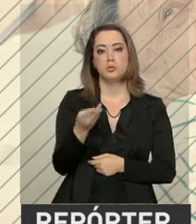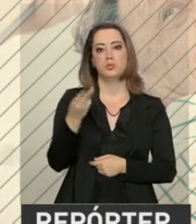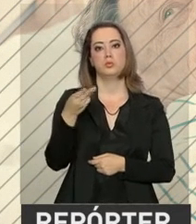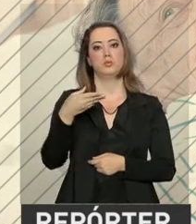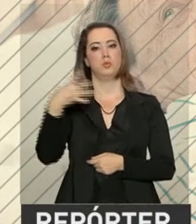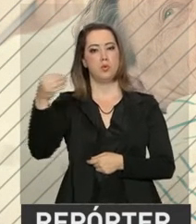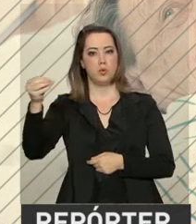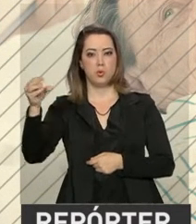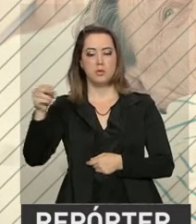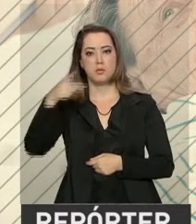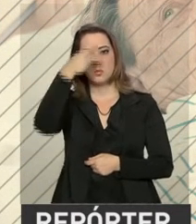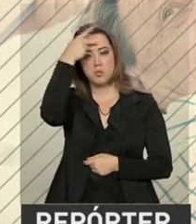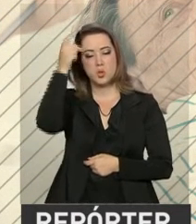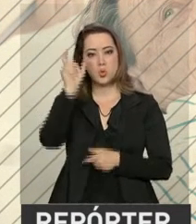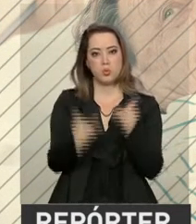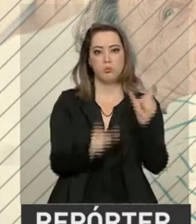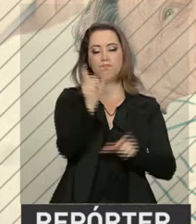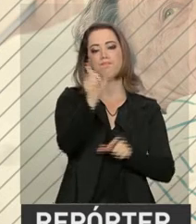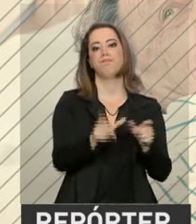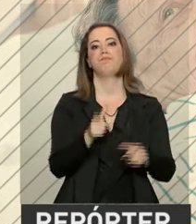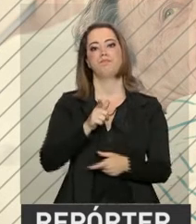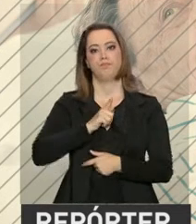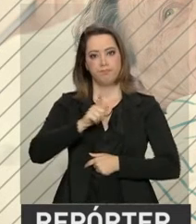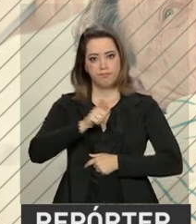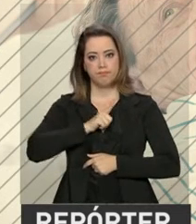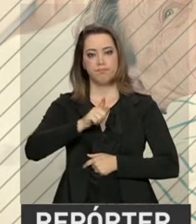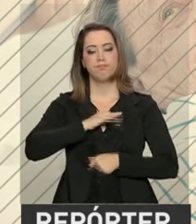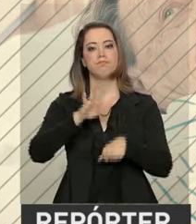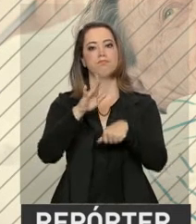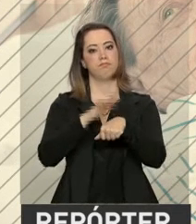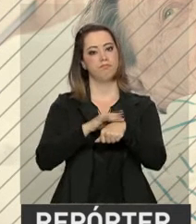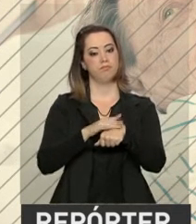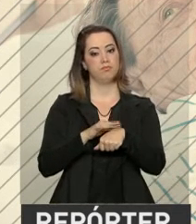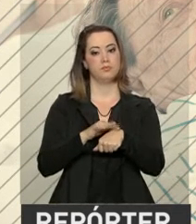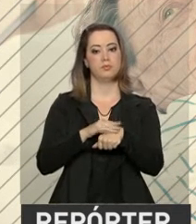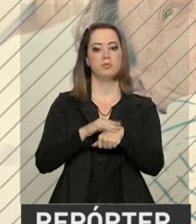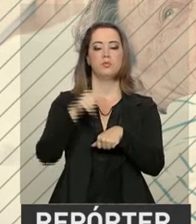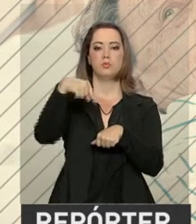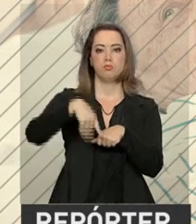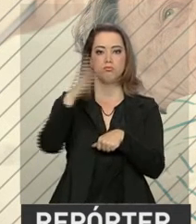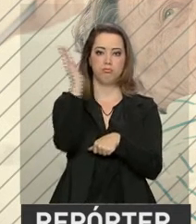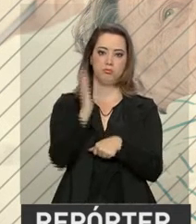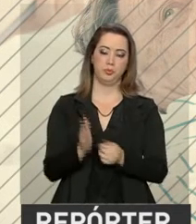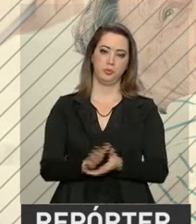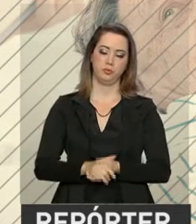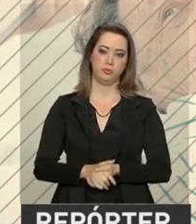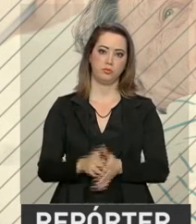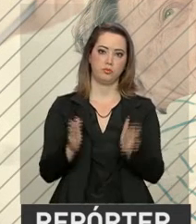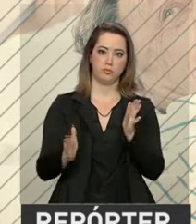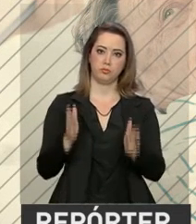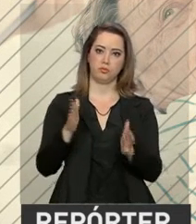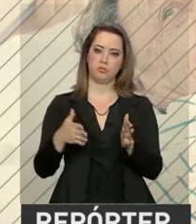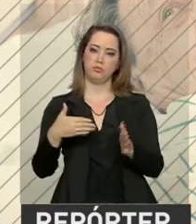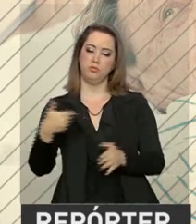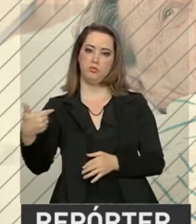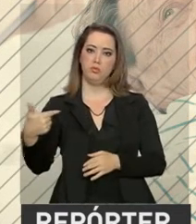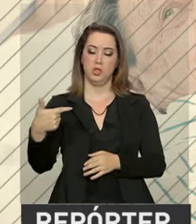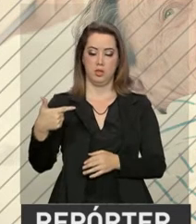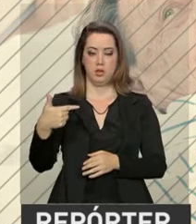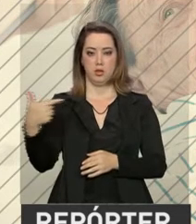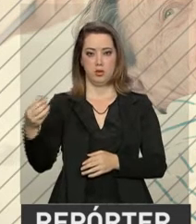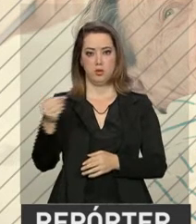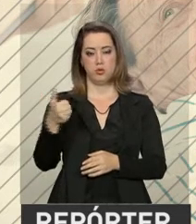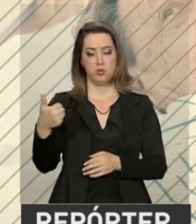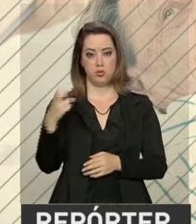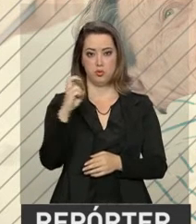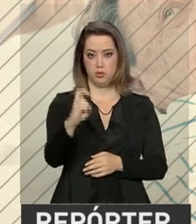e 1 milhão e 700 mil pessoas são portadoras de hepatite C no Brasil. De 2015 a 2016,